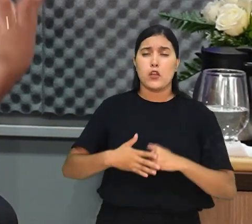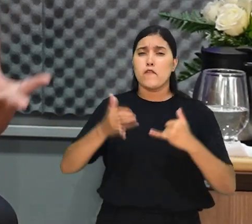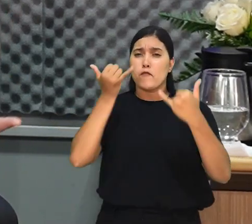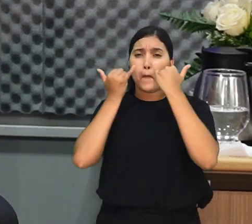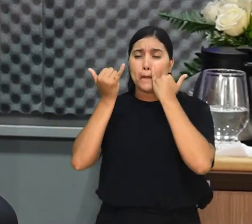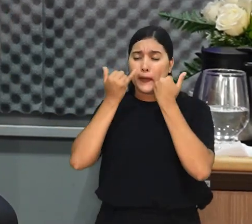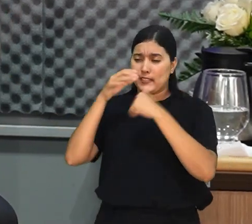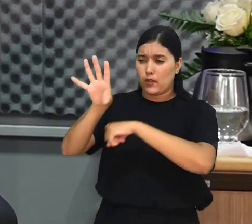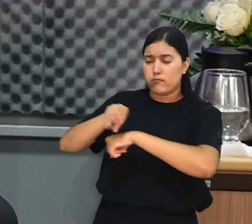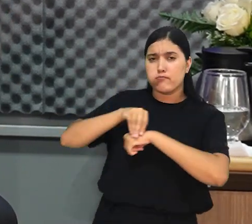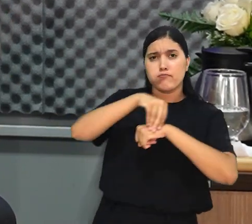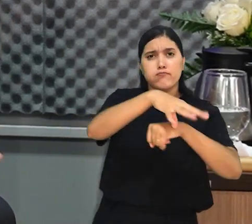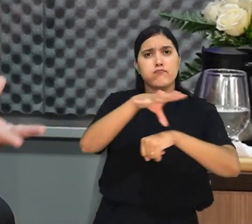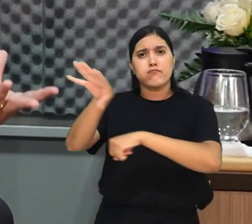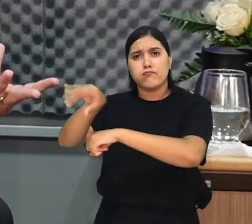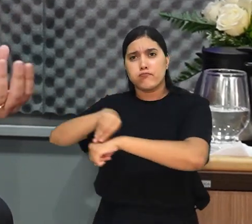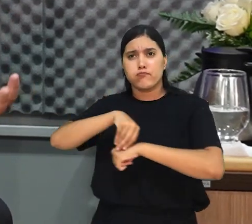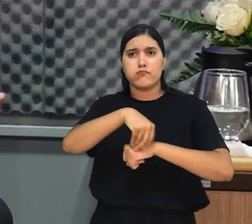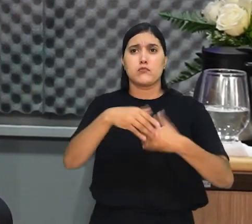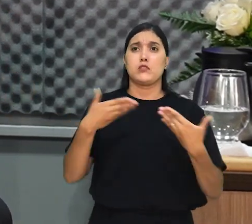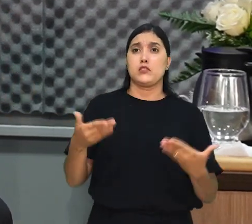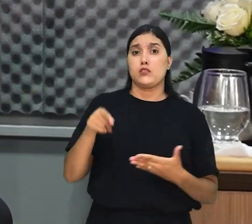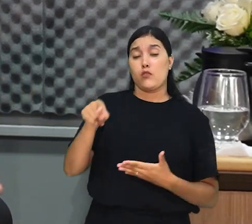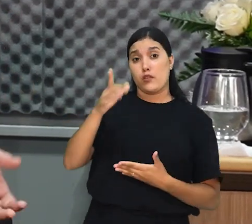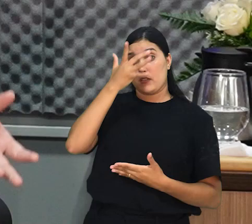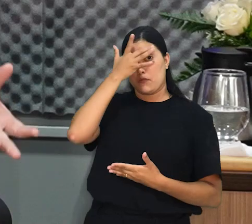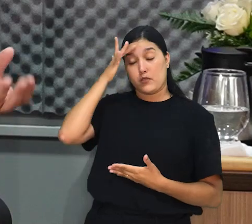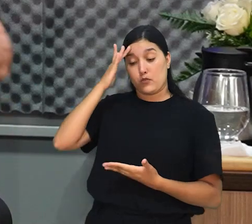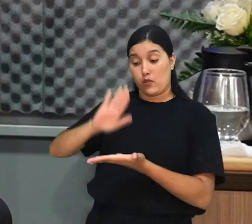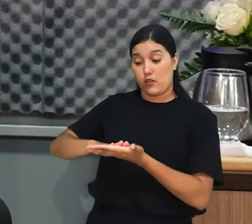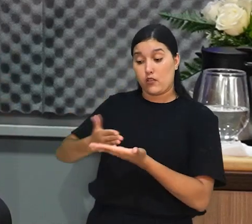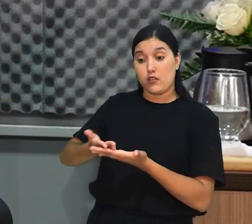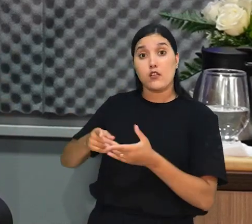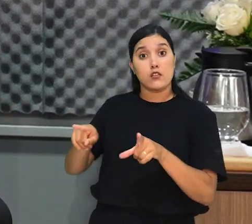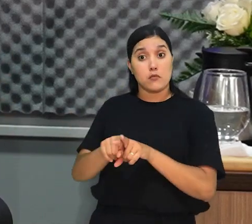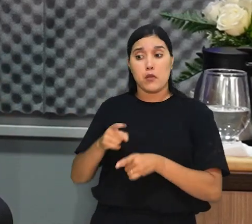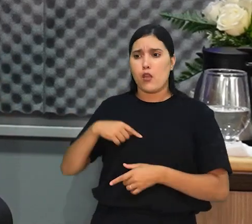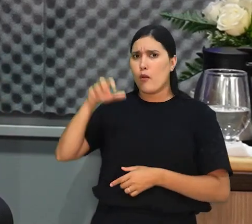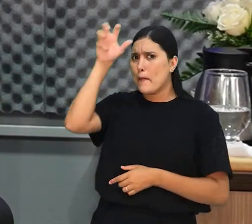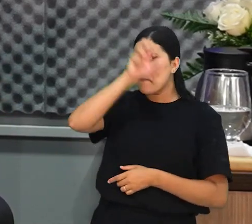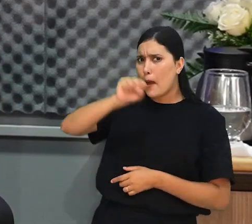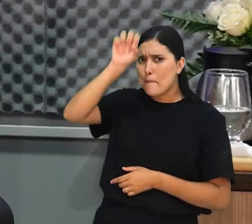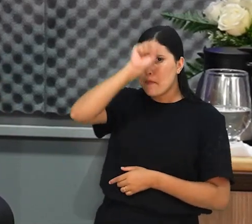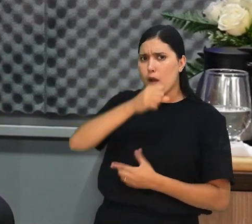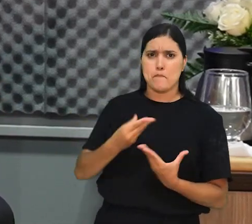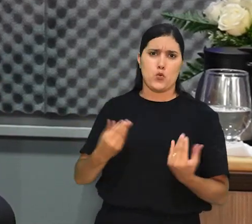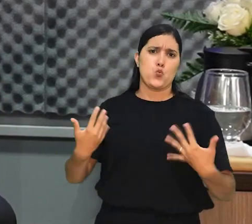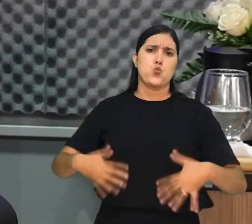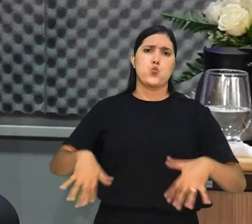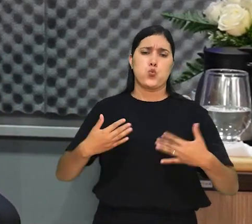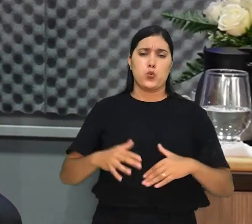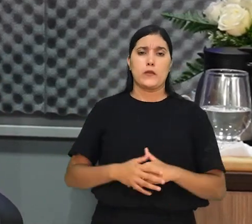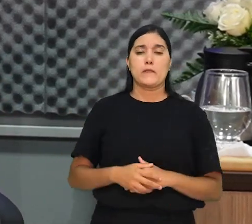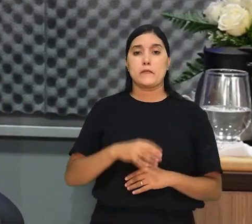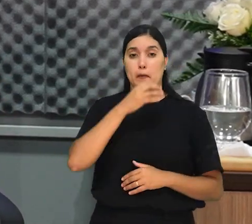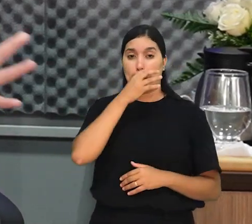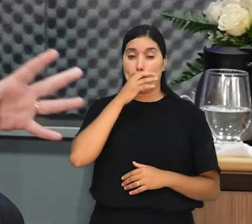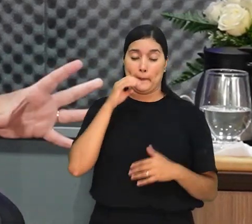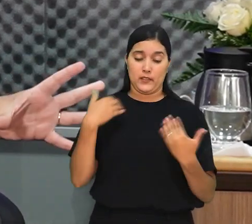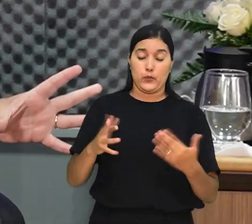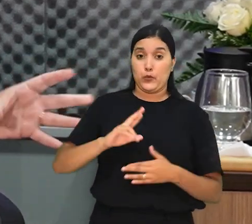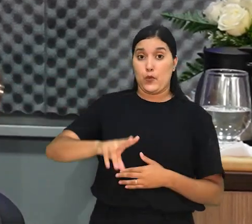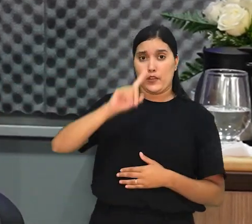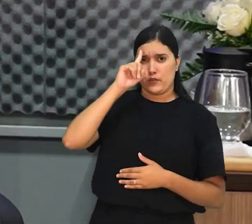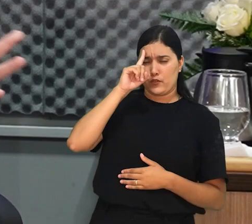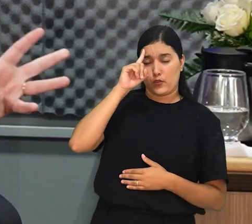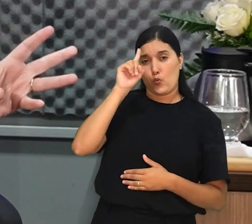repassando todo esse conhecimento. Então, através desses intérpretes, eu também aprendi muito, né? E assim não é mais